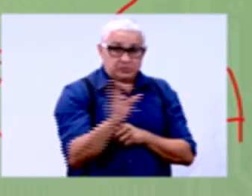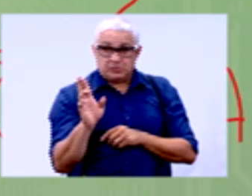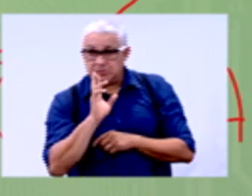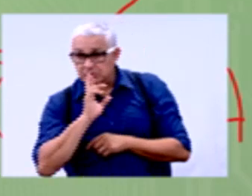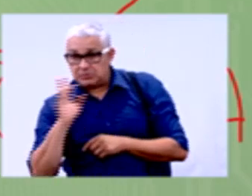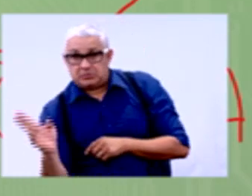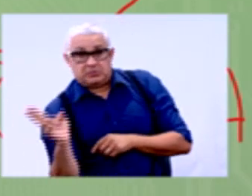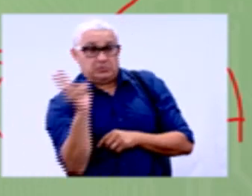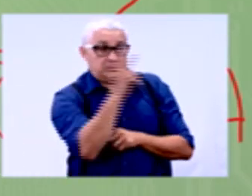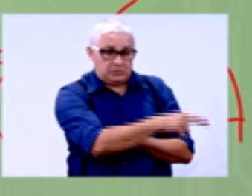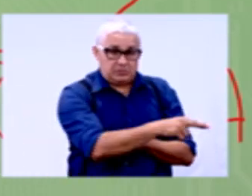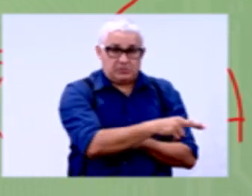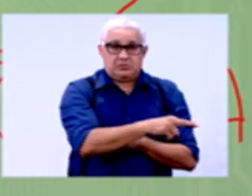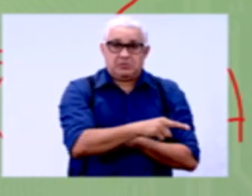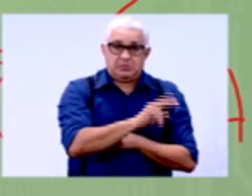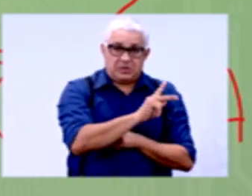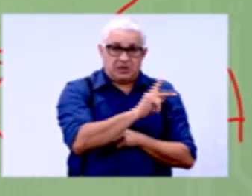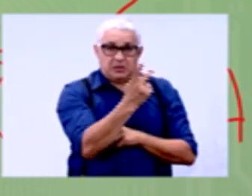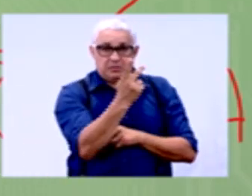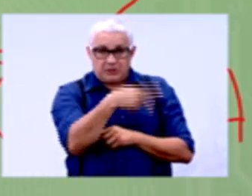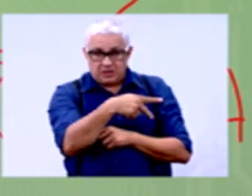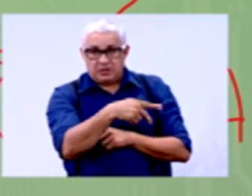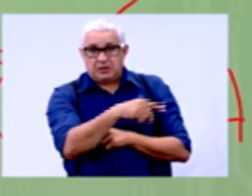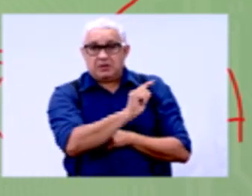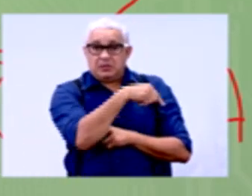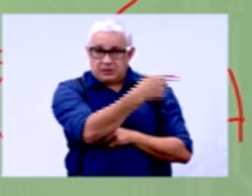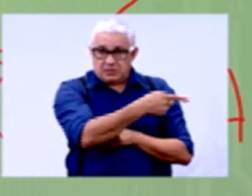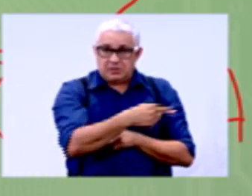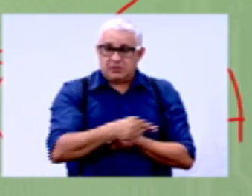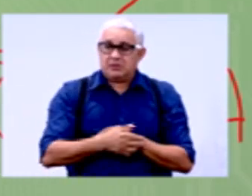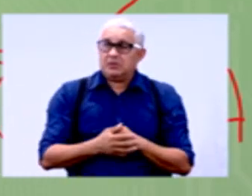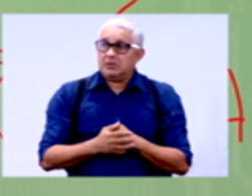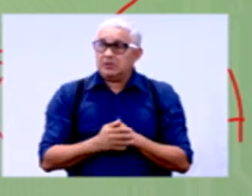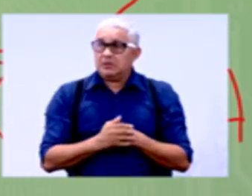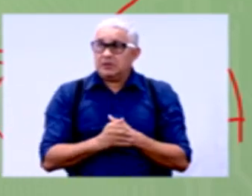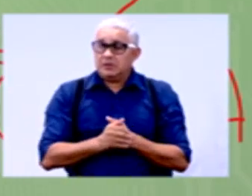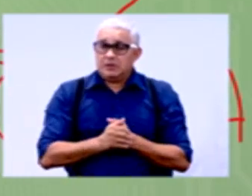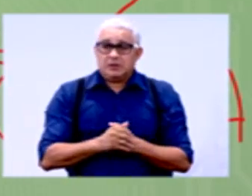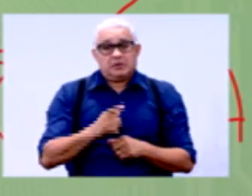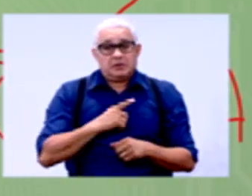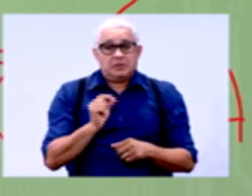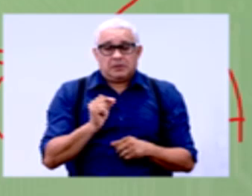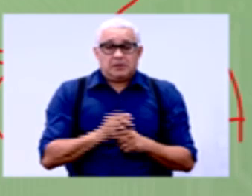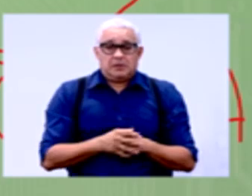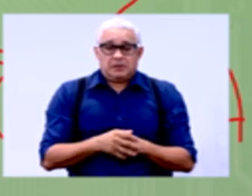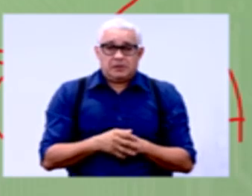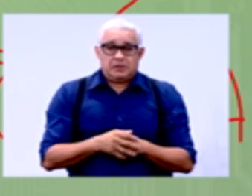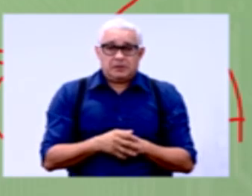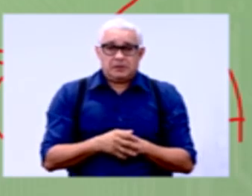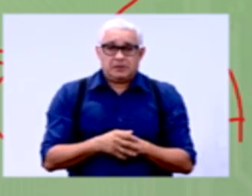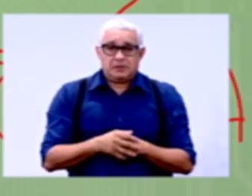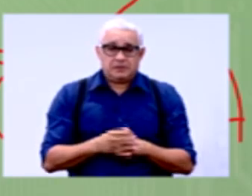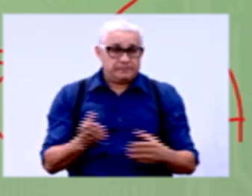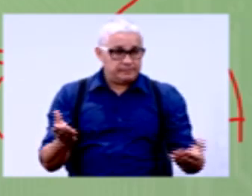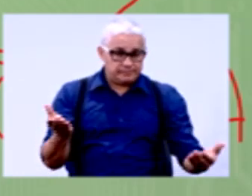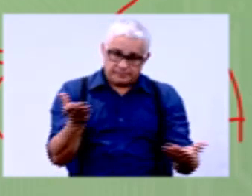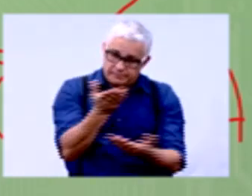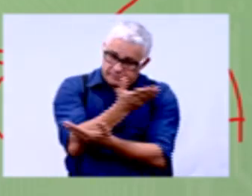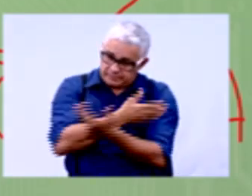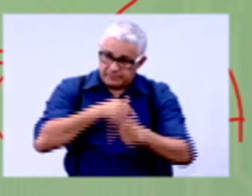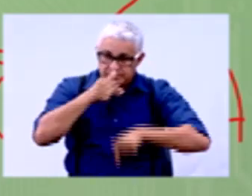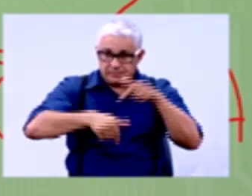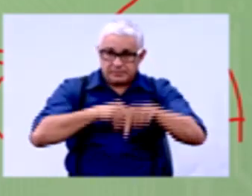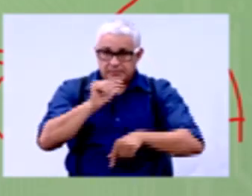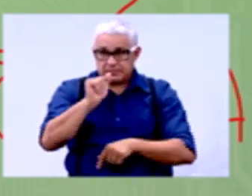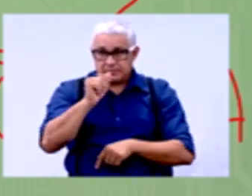essas informações para a página PHP depois do seu processamento, né? Então nós temos essa situação quando a gente trabalha com a